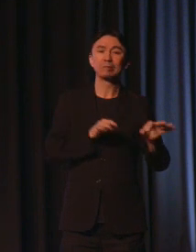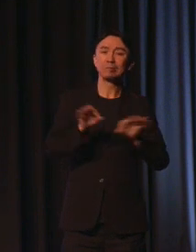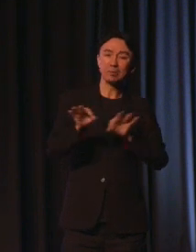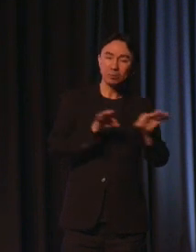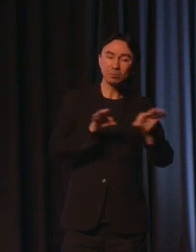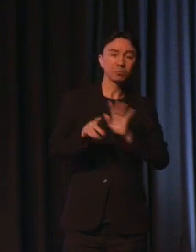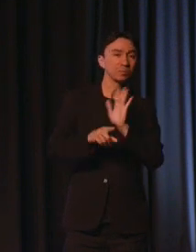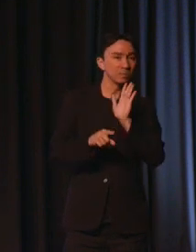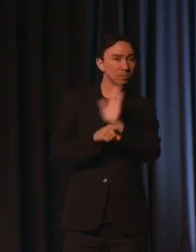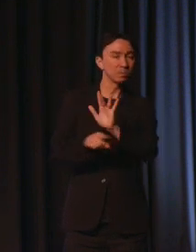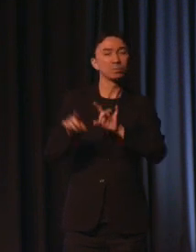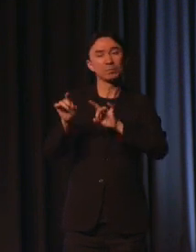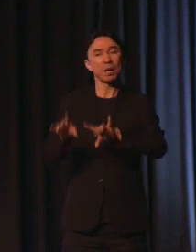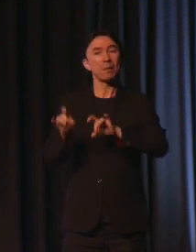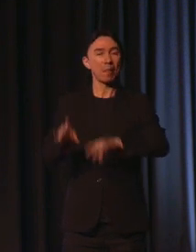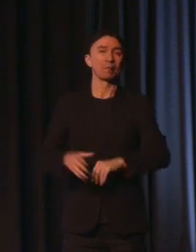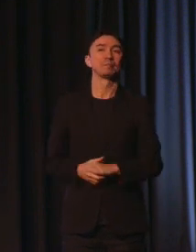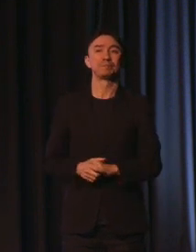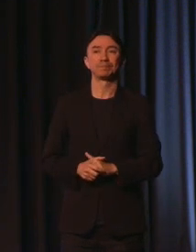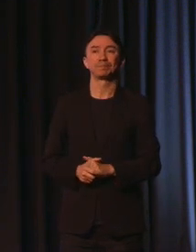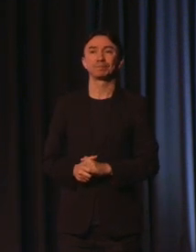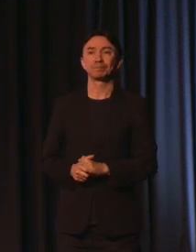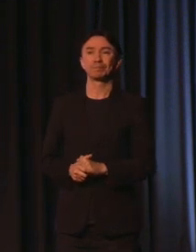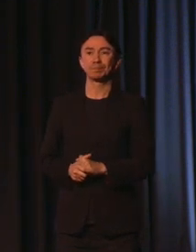da Coordenação Geral de Sangue e Hemoderivados.